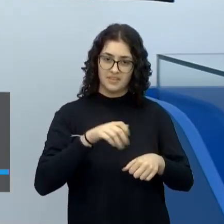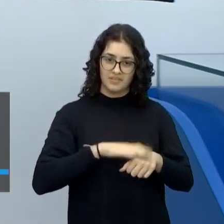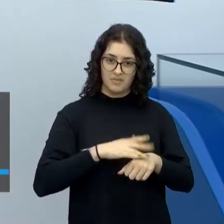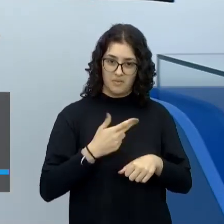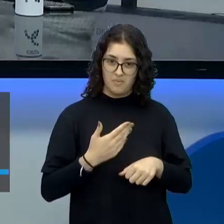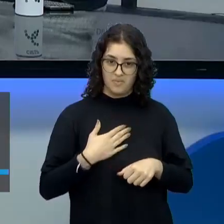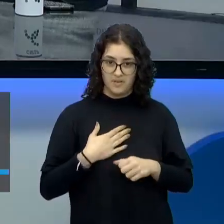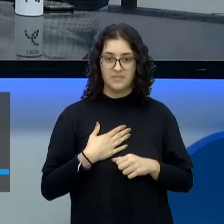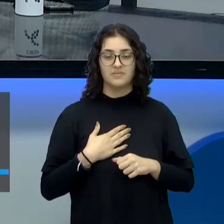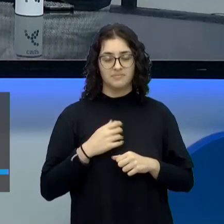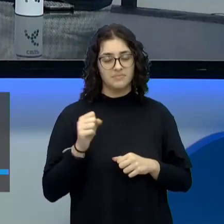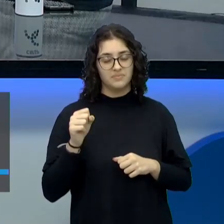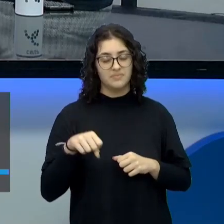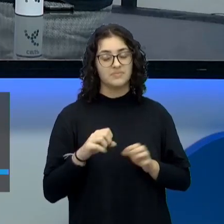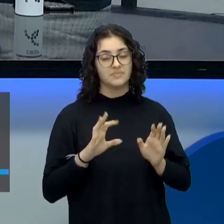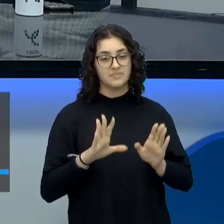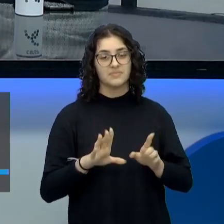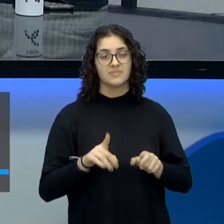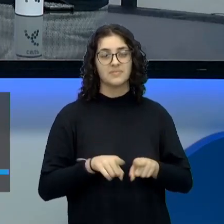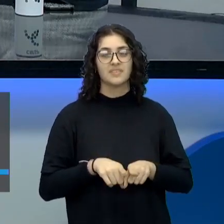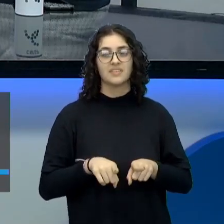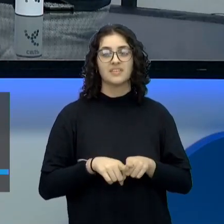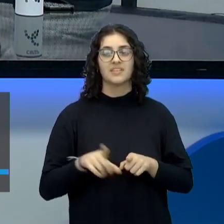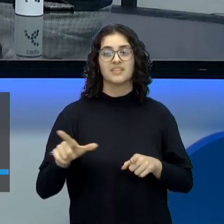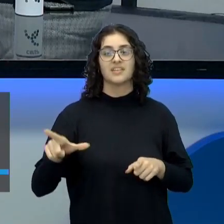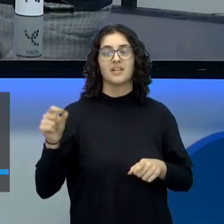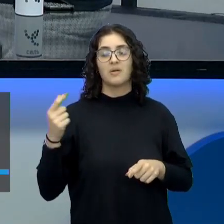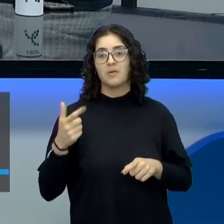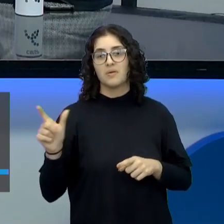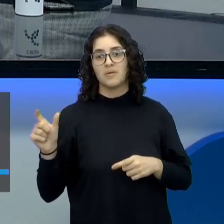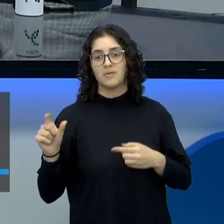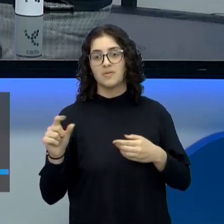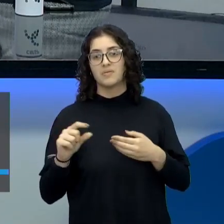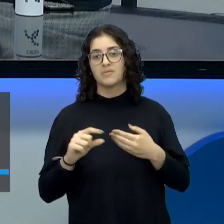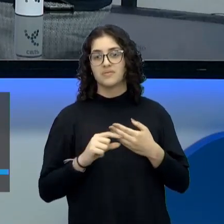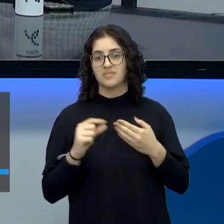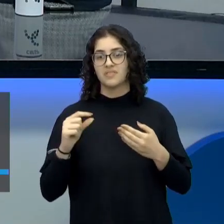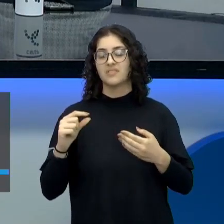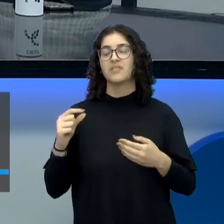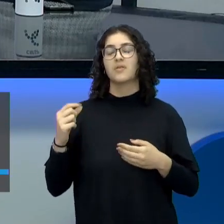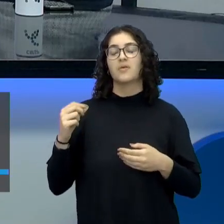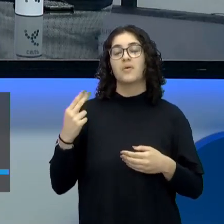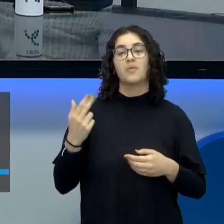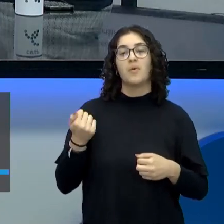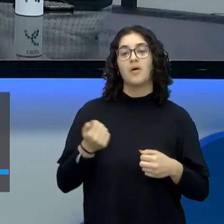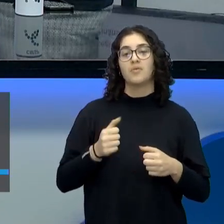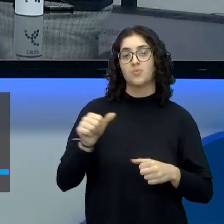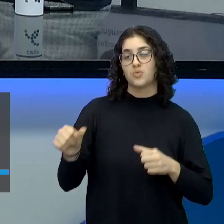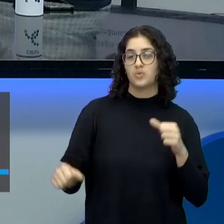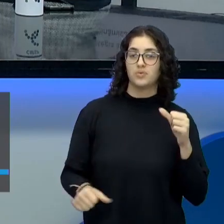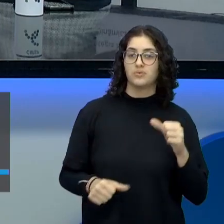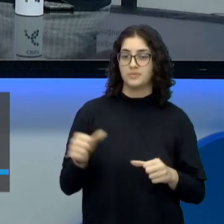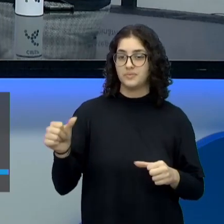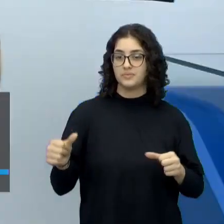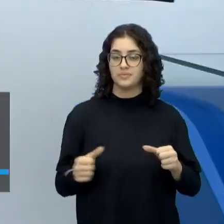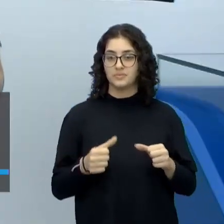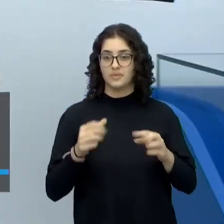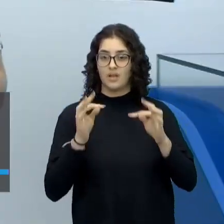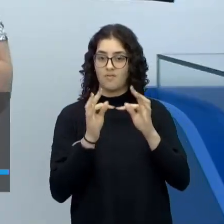né, Osmar? Pode, mas você pode também fuçar, escolher outro ator, outro personagem, né, que é o ator, pode mudar alguma frase, pode mudar